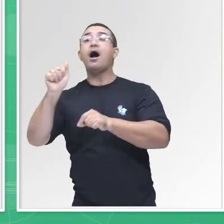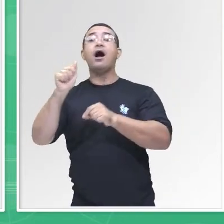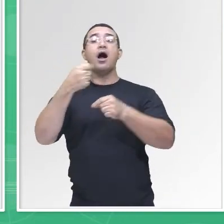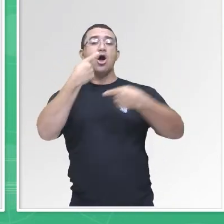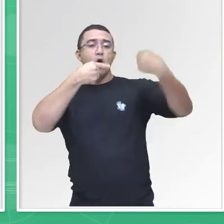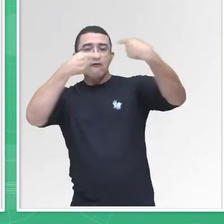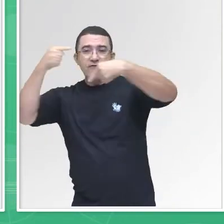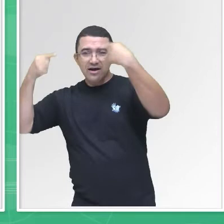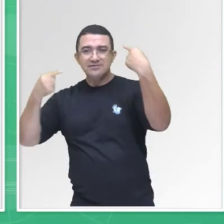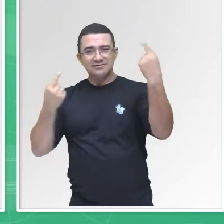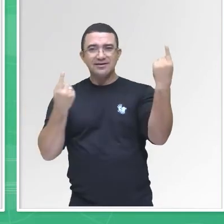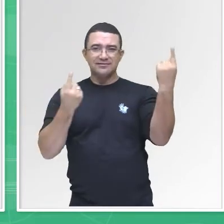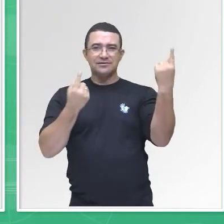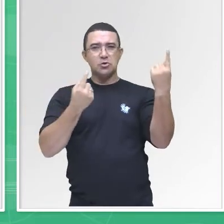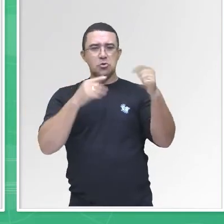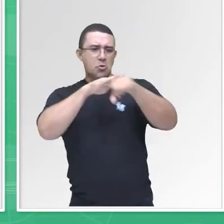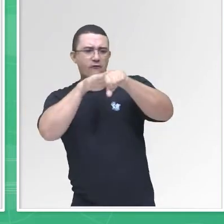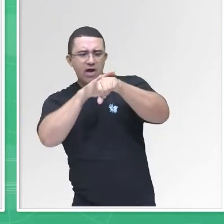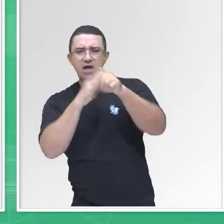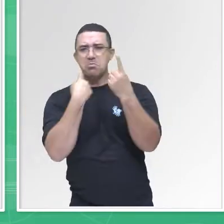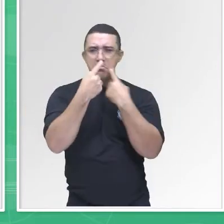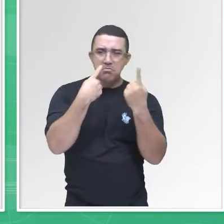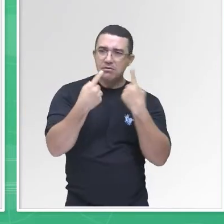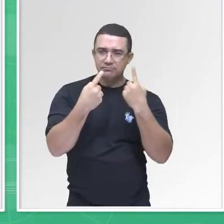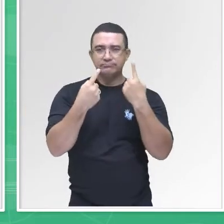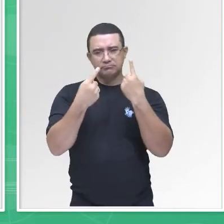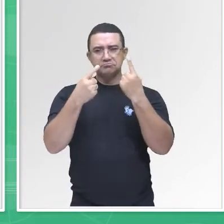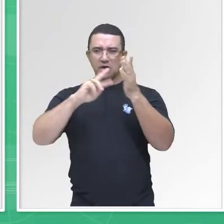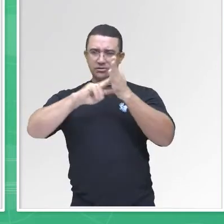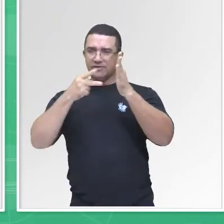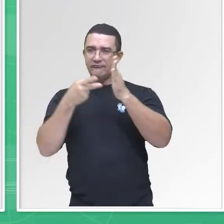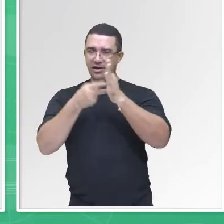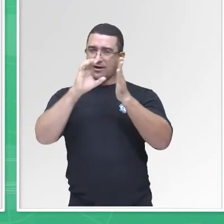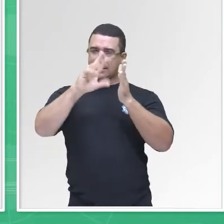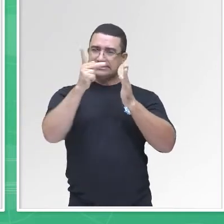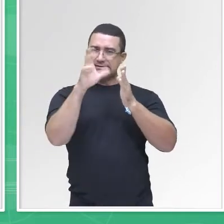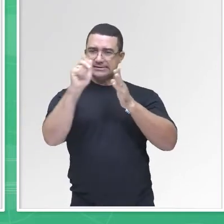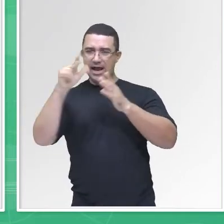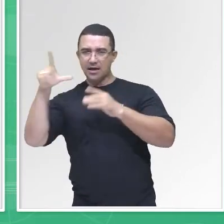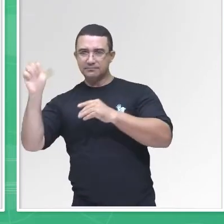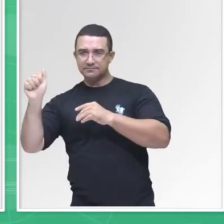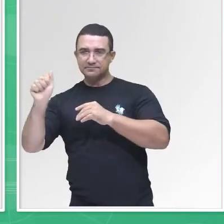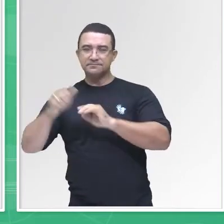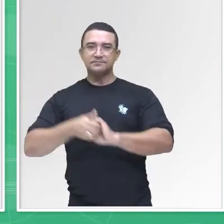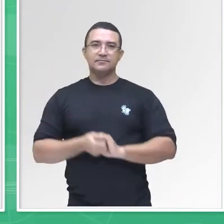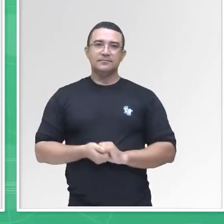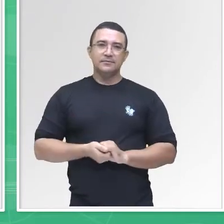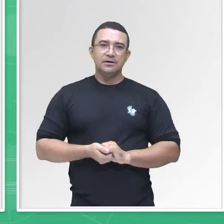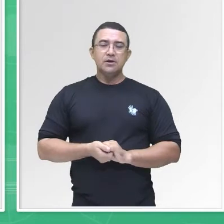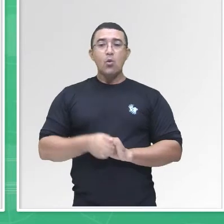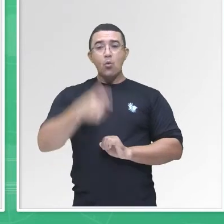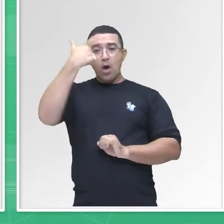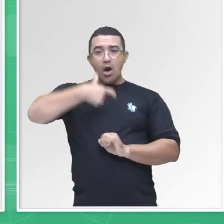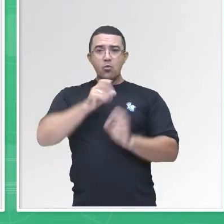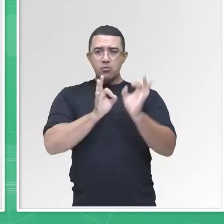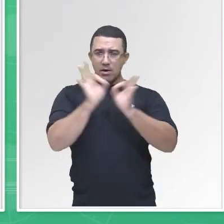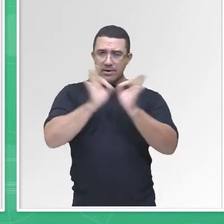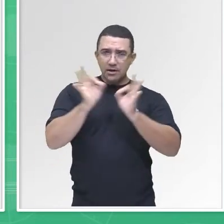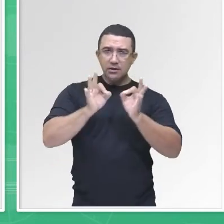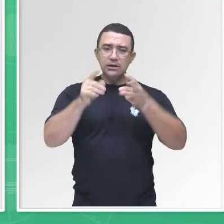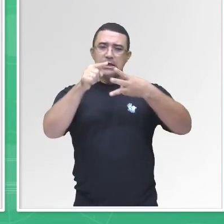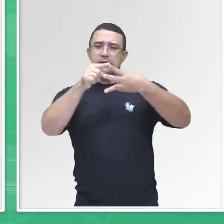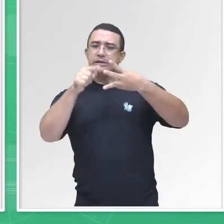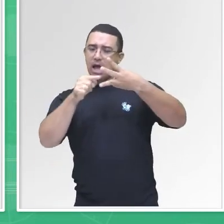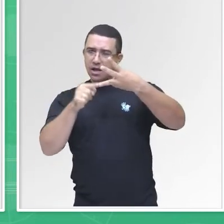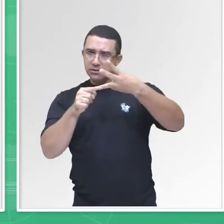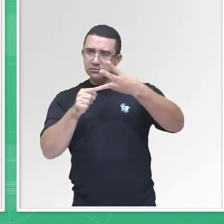é um bate-papo, uma conversa. Isso significa charlas, ok? Eu preparei para vocês três